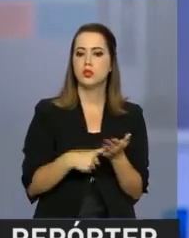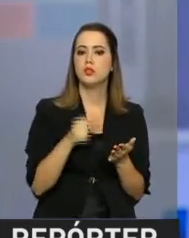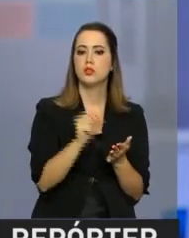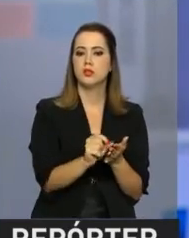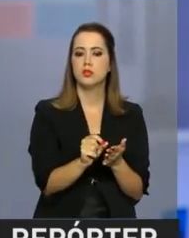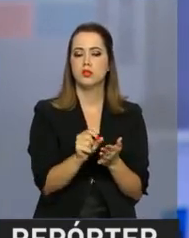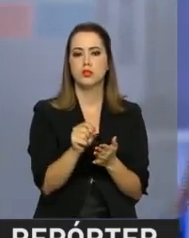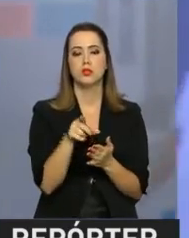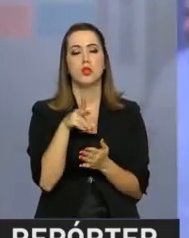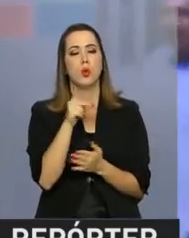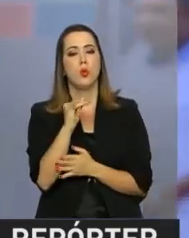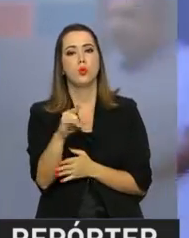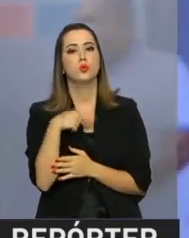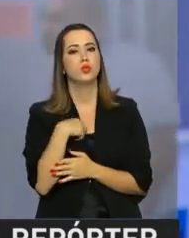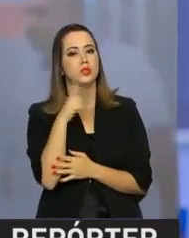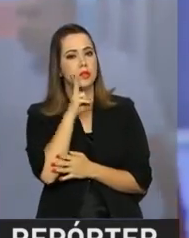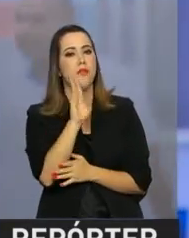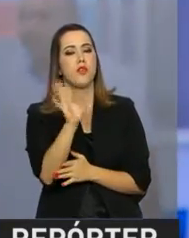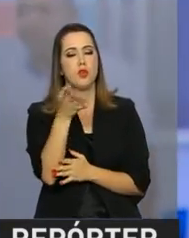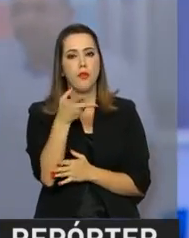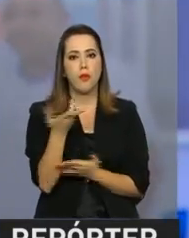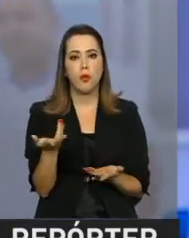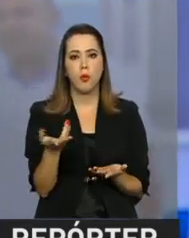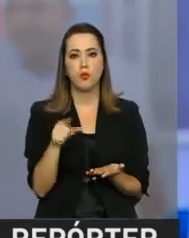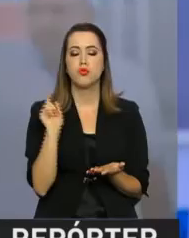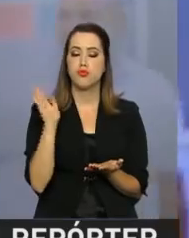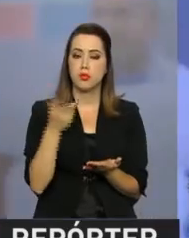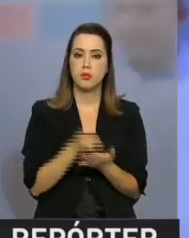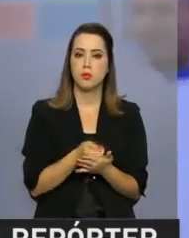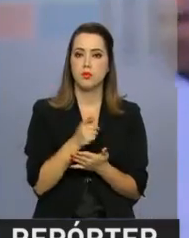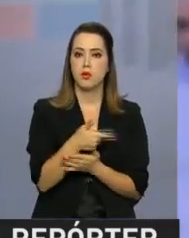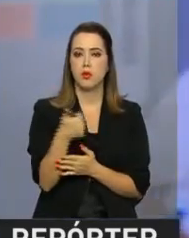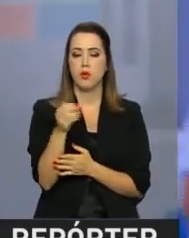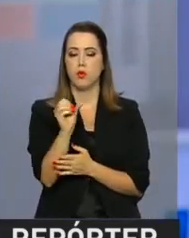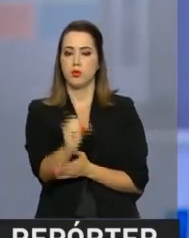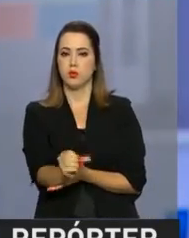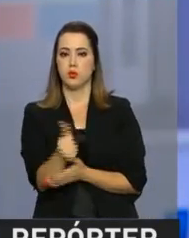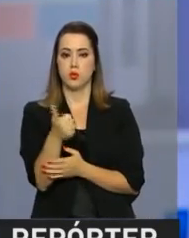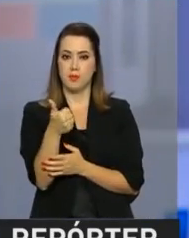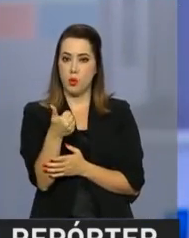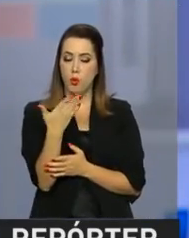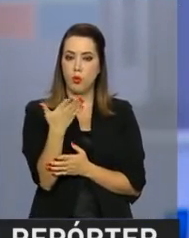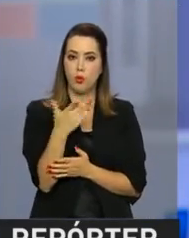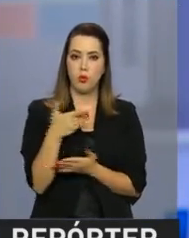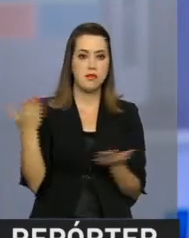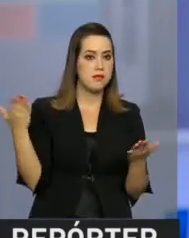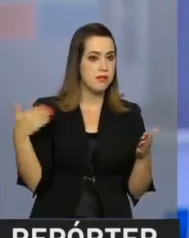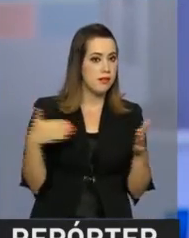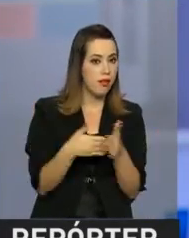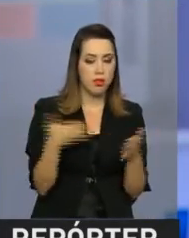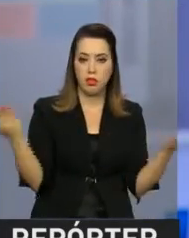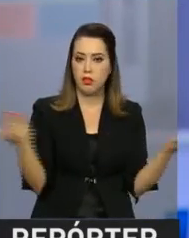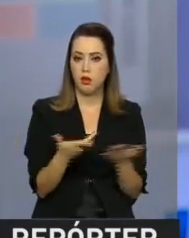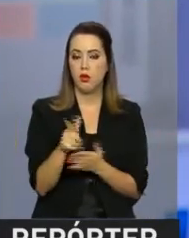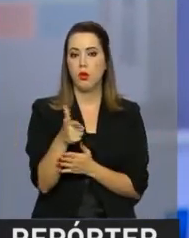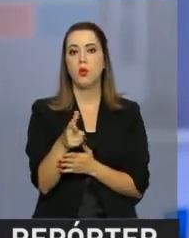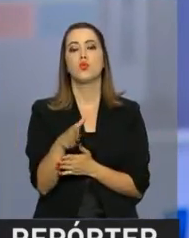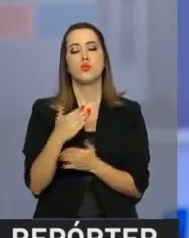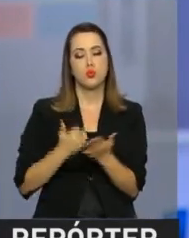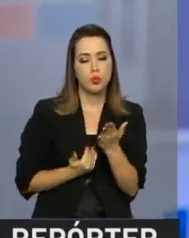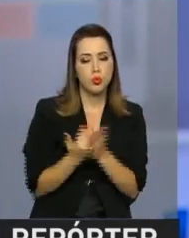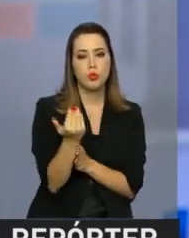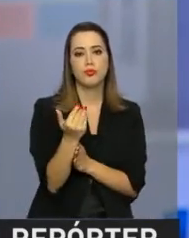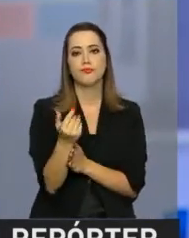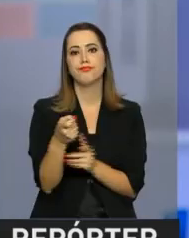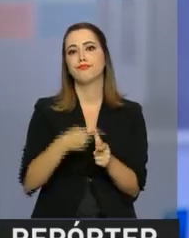aqui no caso que nem você mesmo viu então essa foi a que a dia 2011 até hoje Não tiraram junto ao banco eu